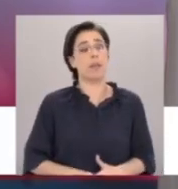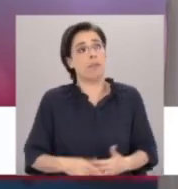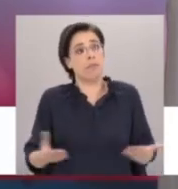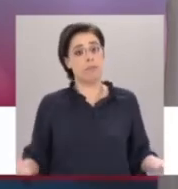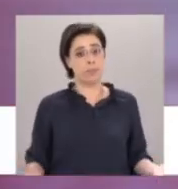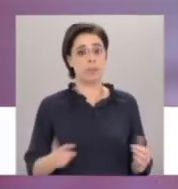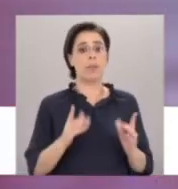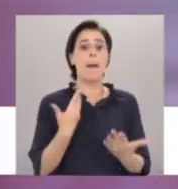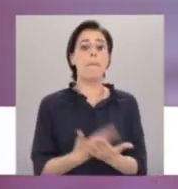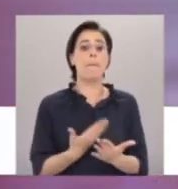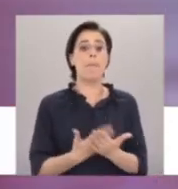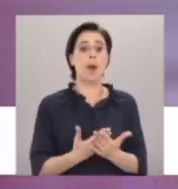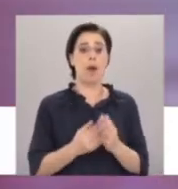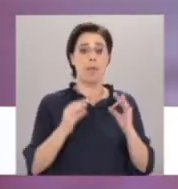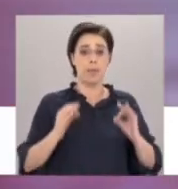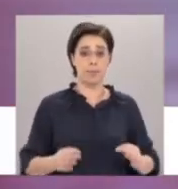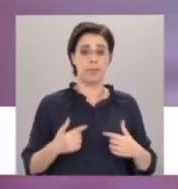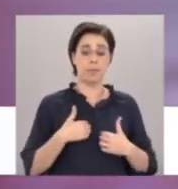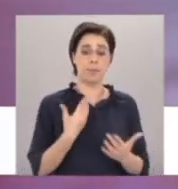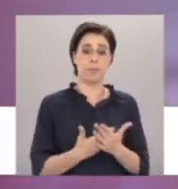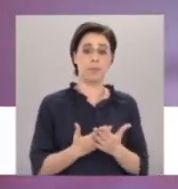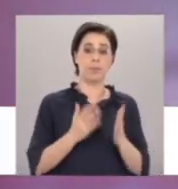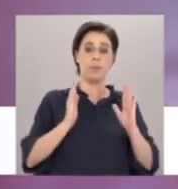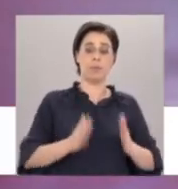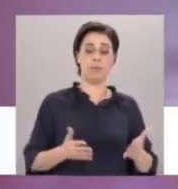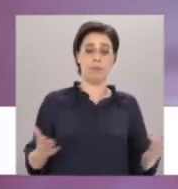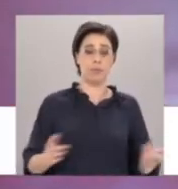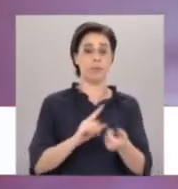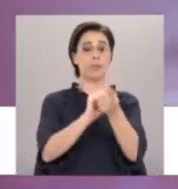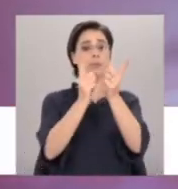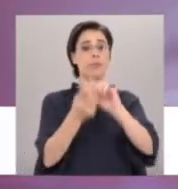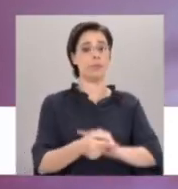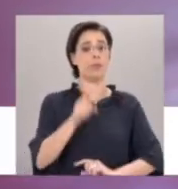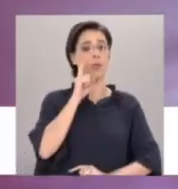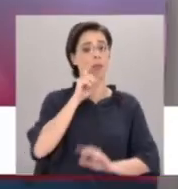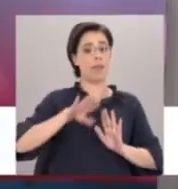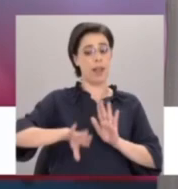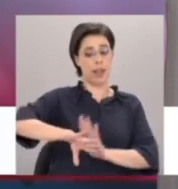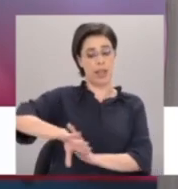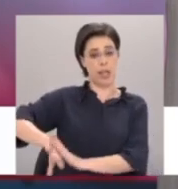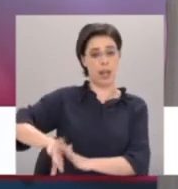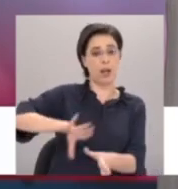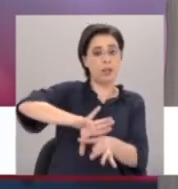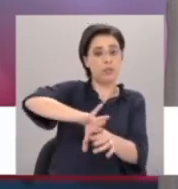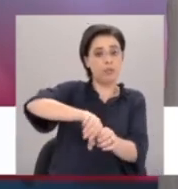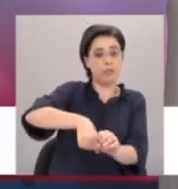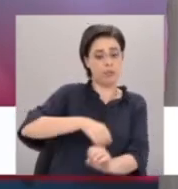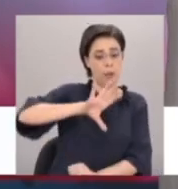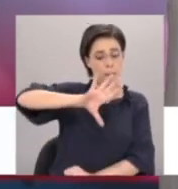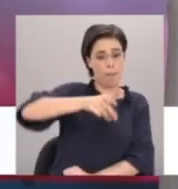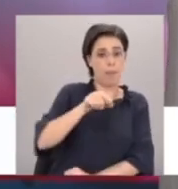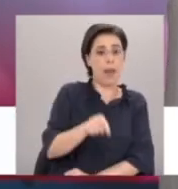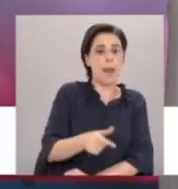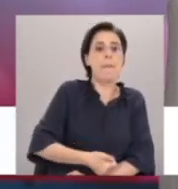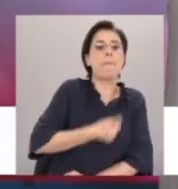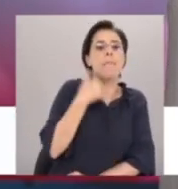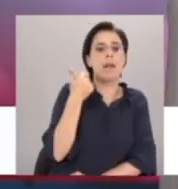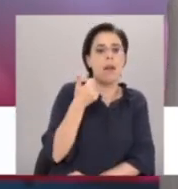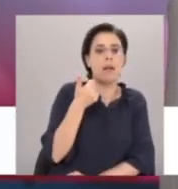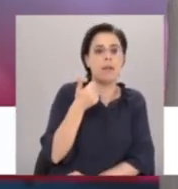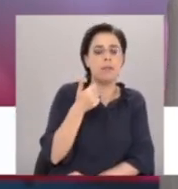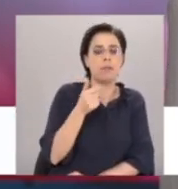que fica provado que o final já para o valor é que ao contrário do que você anda direito aqui é destruindo o peixe que o cliente ficará melhor